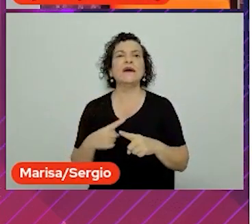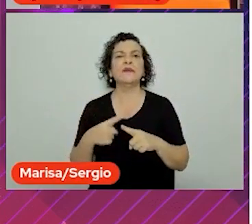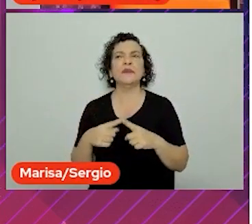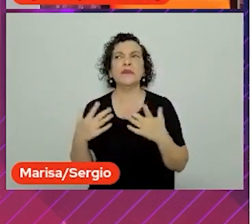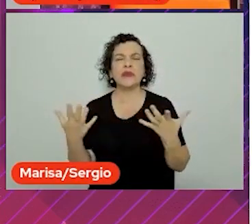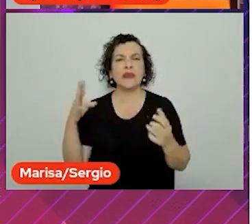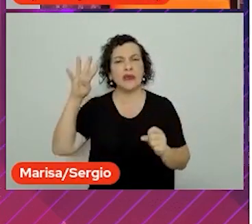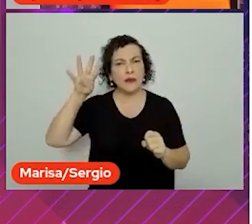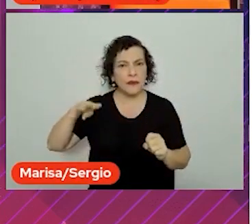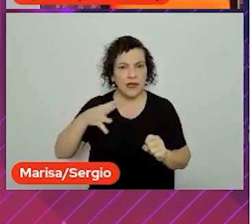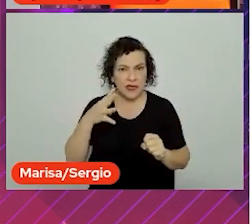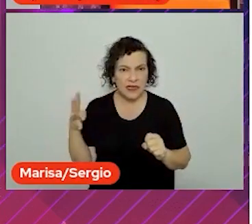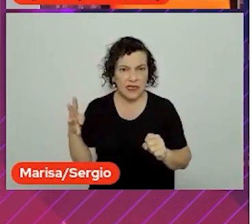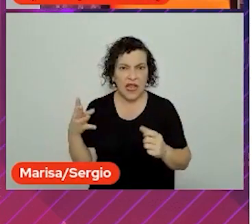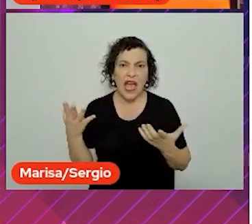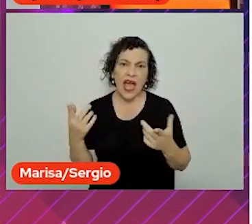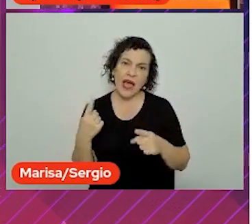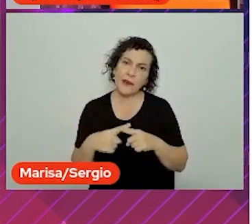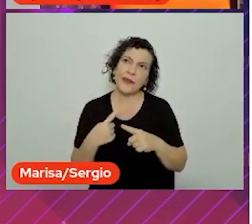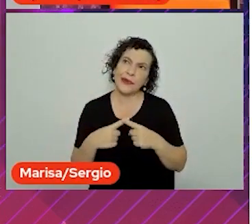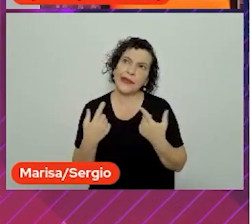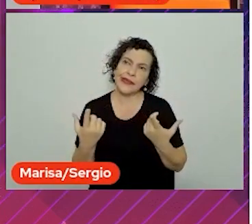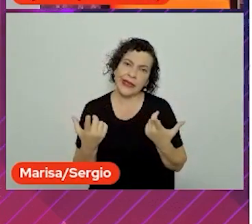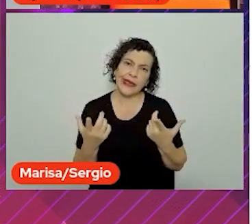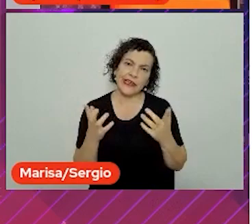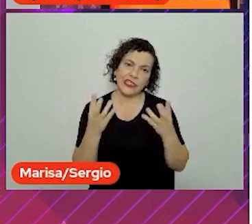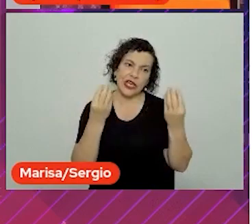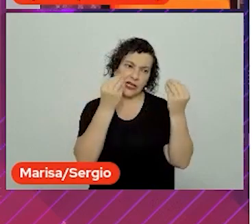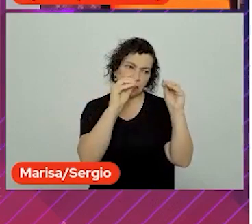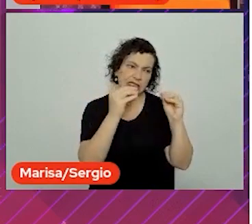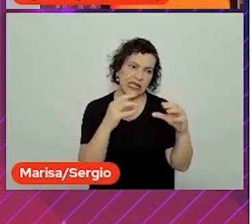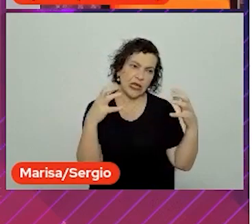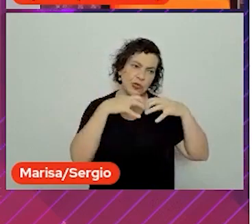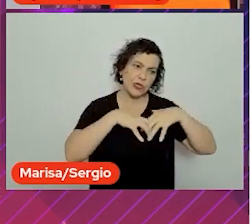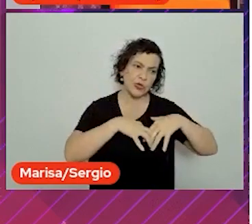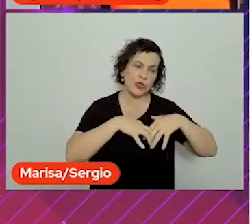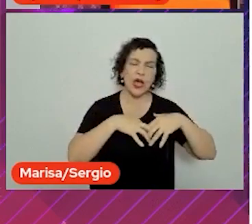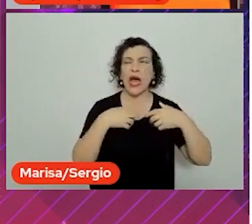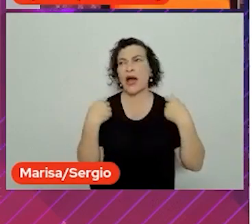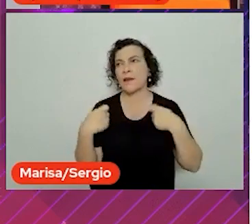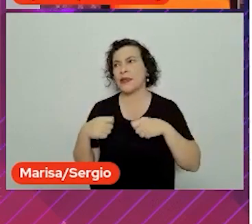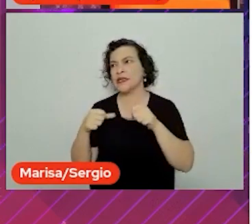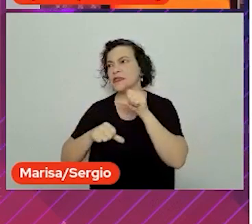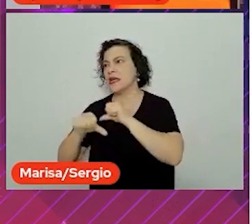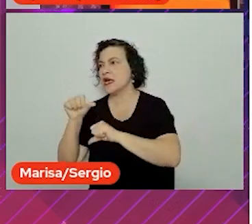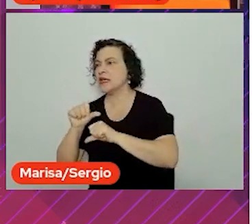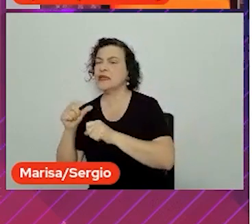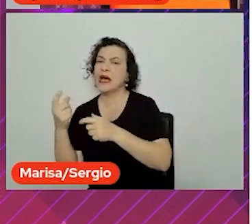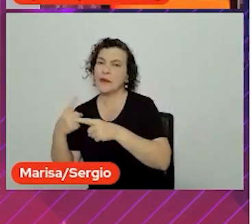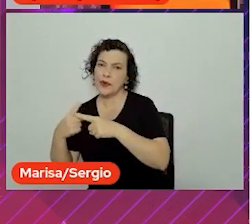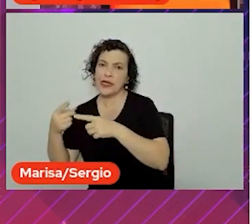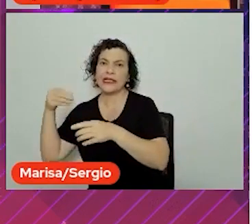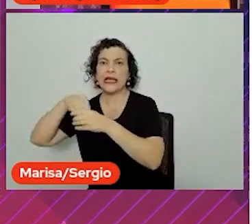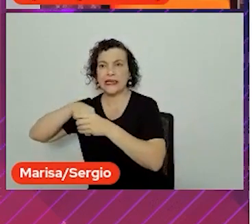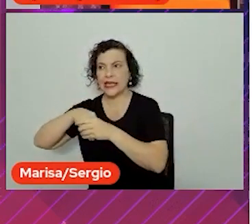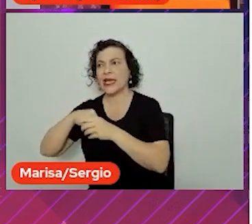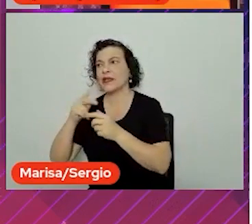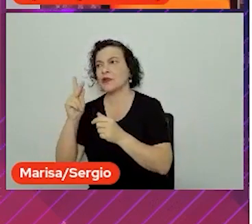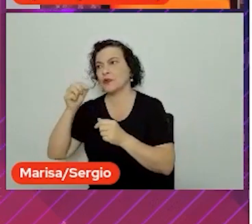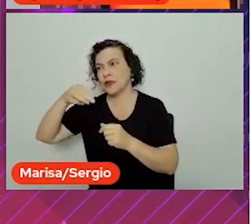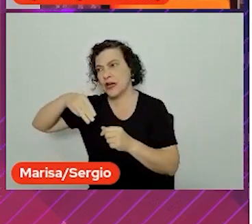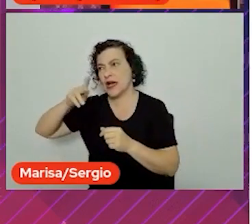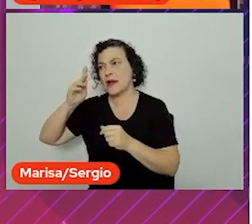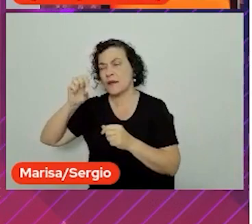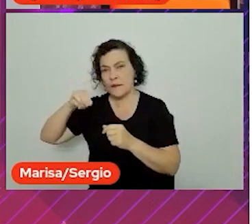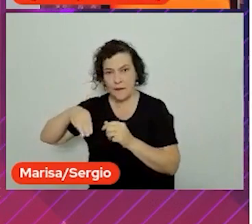planning?". "Ah, é porque está no guide, porque faz parte do framework Scrum". "Ah, vamos fazer uma replenishment, porque está no Kanban". Cara, não. Explica: